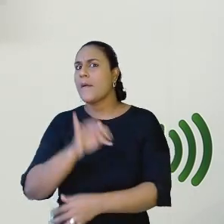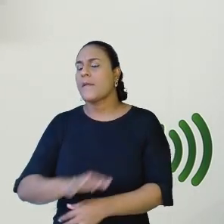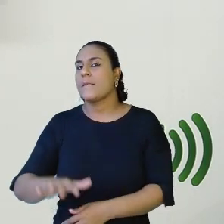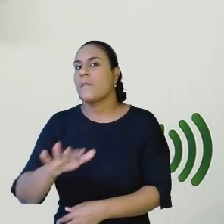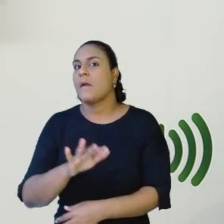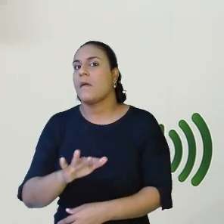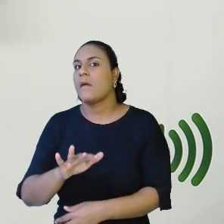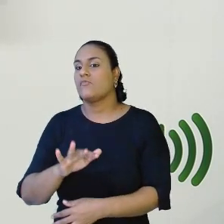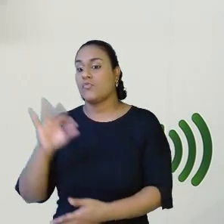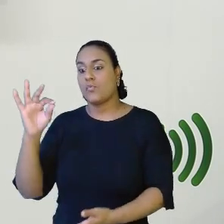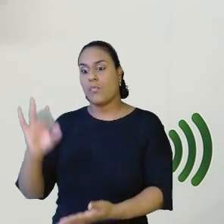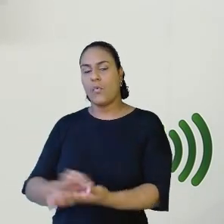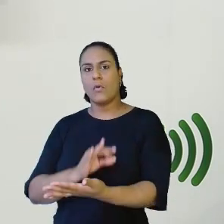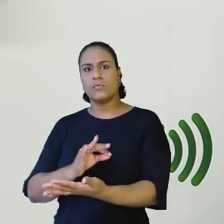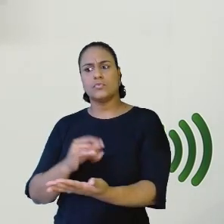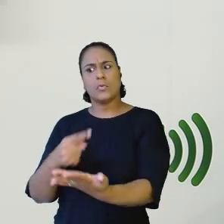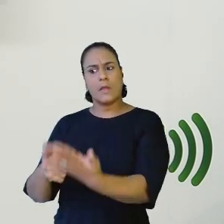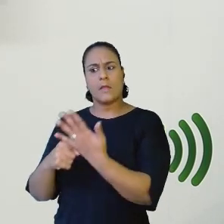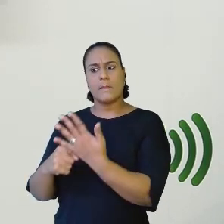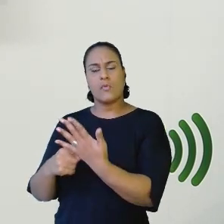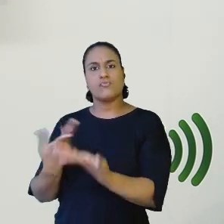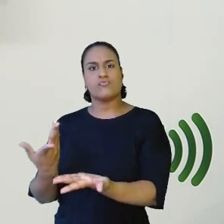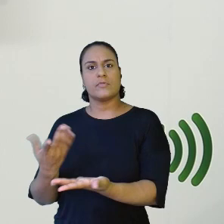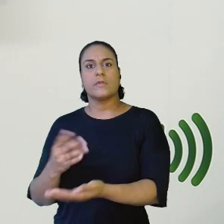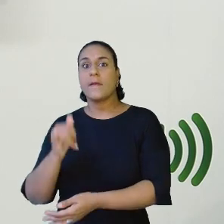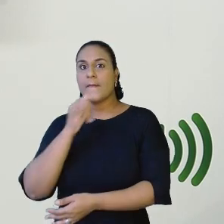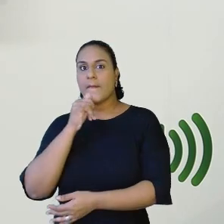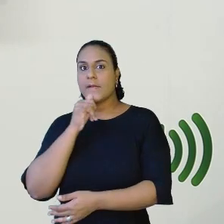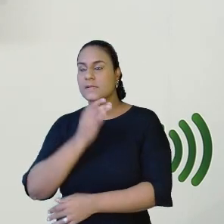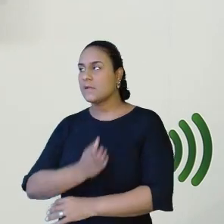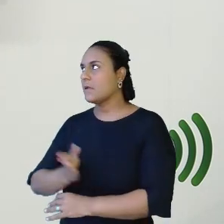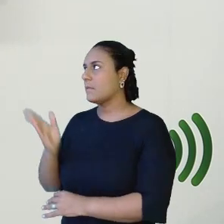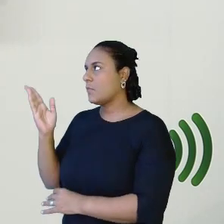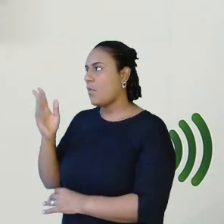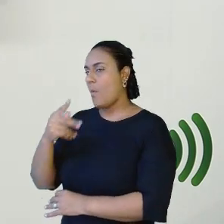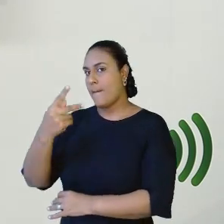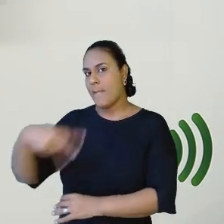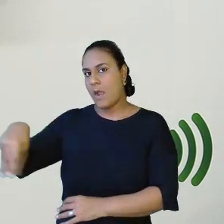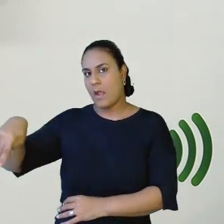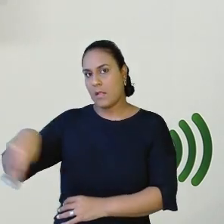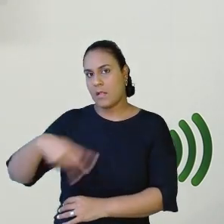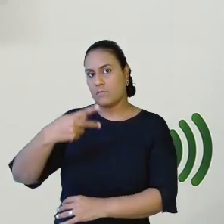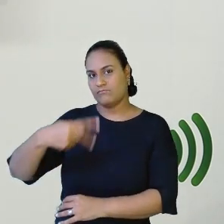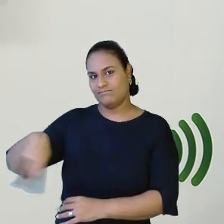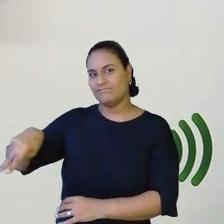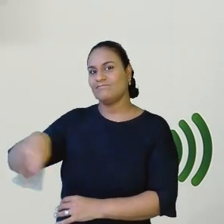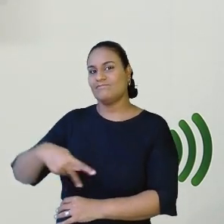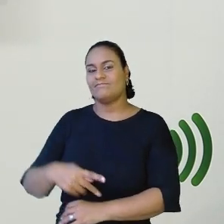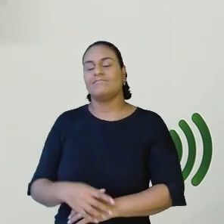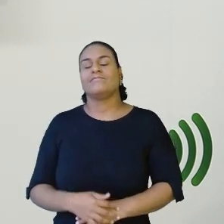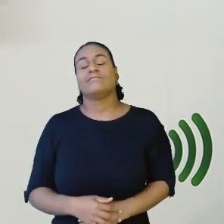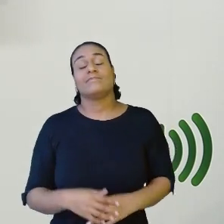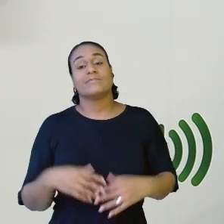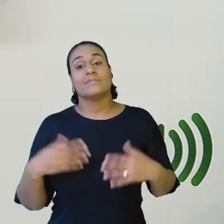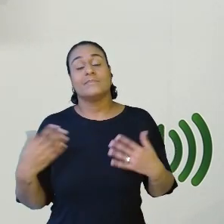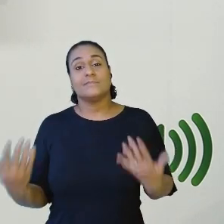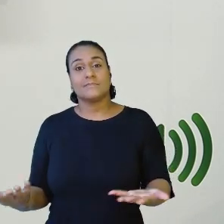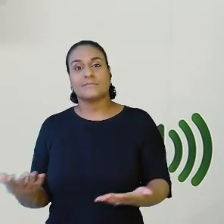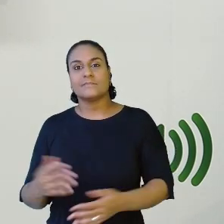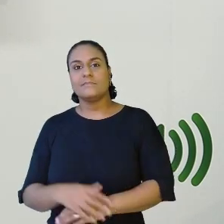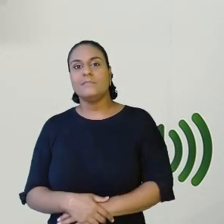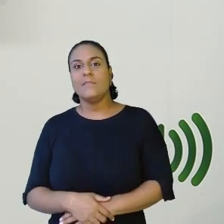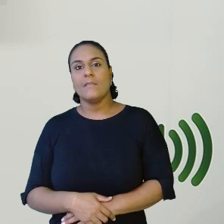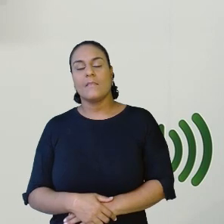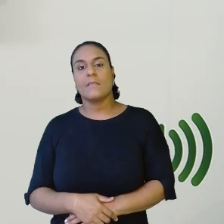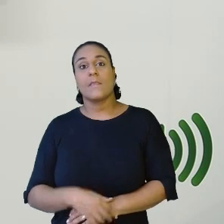querendo passar. Como aí, no exemplo que eu trouxe, que é o pêndulo. E aí, então, nós iremos agora falar